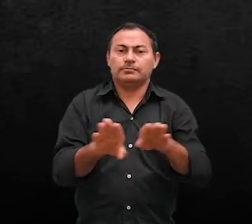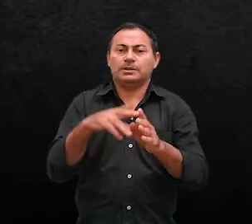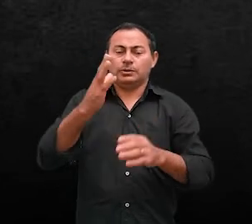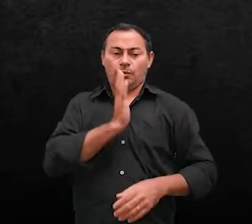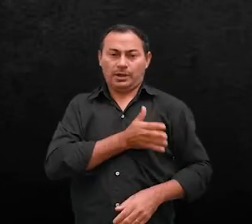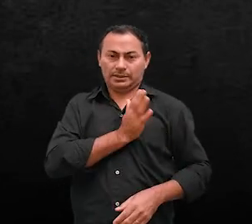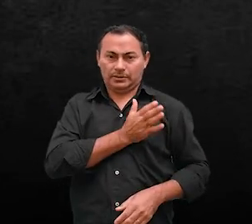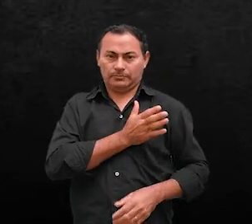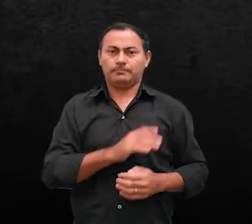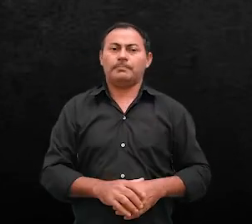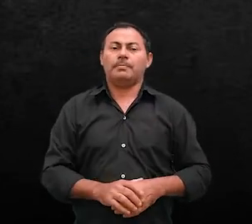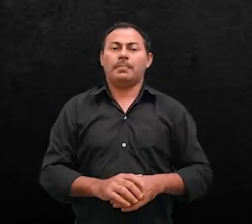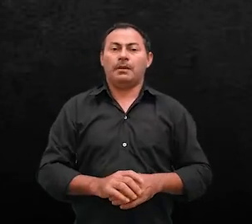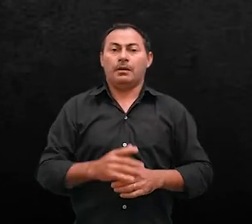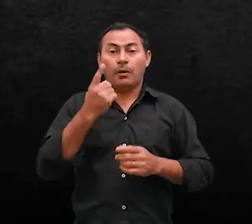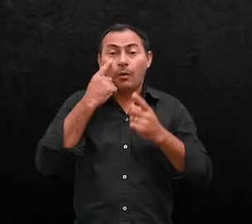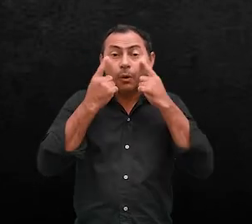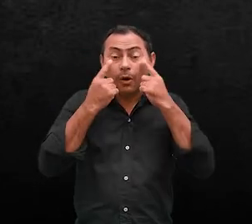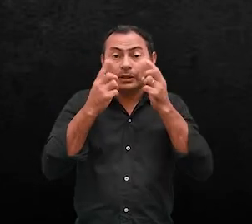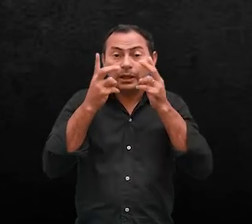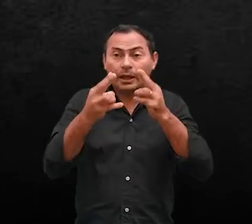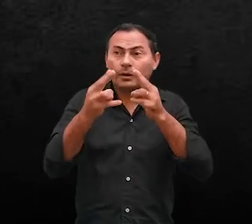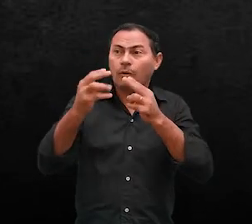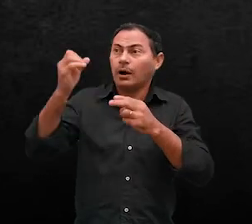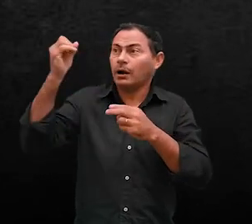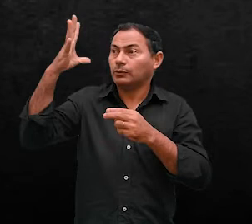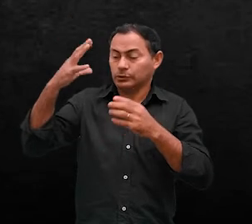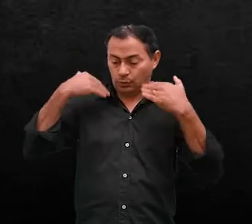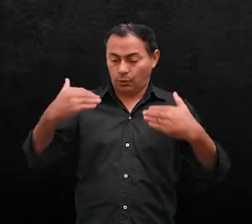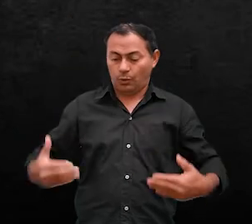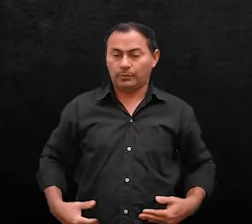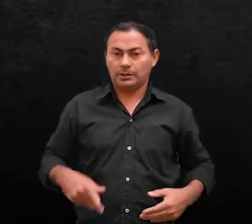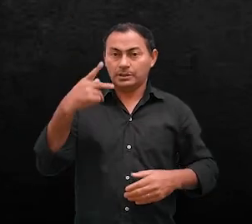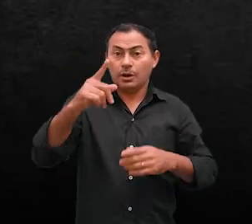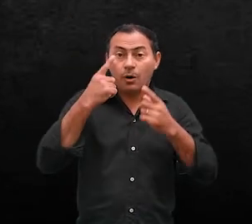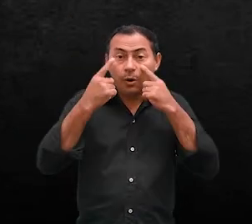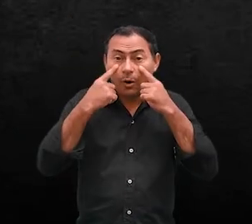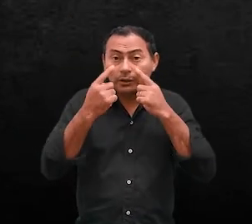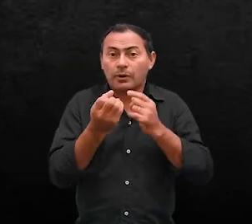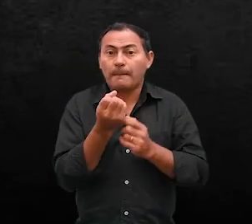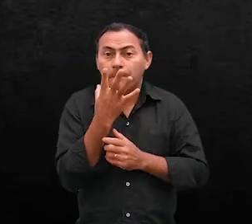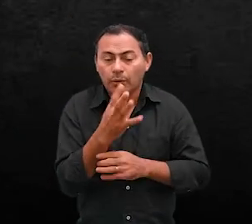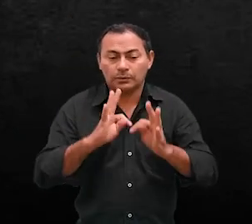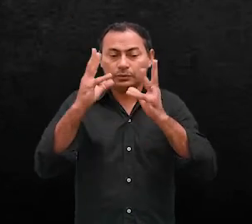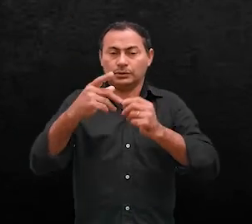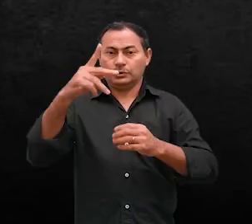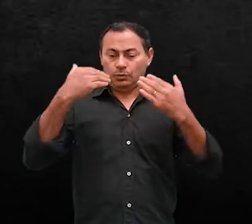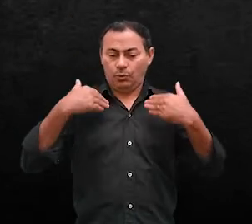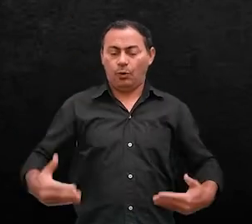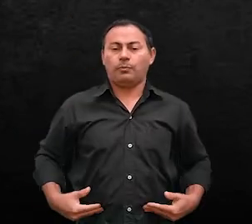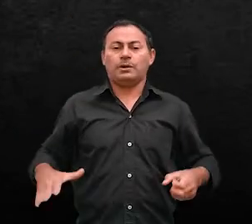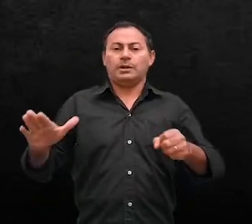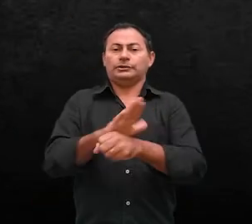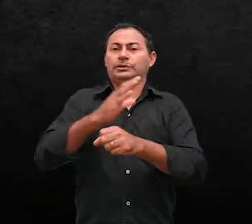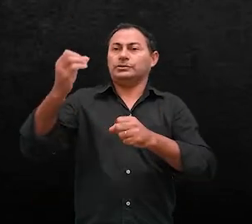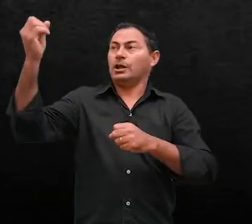estará o seu coração os olhos são como a Candeia do corpo que os seus olhos forem bons todo o seu corpo